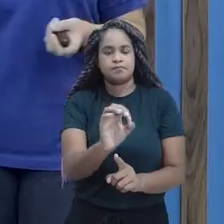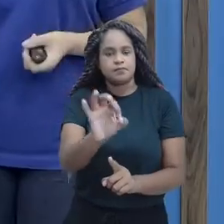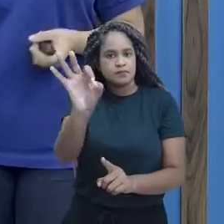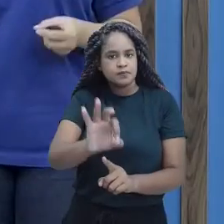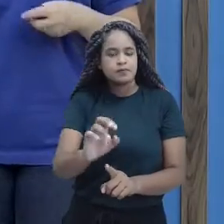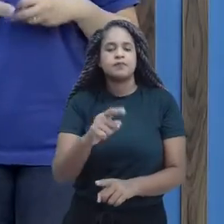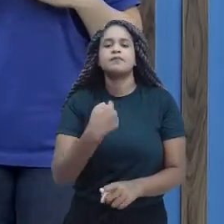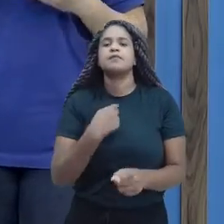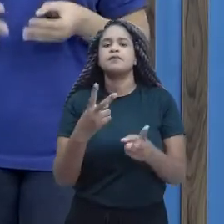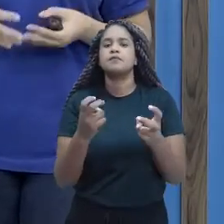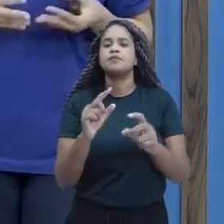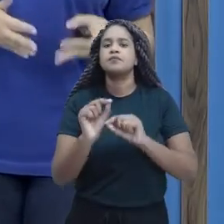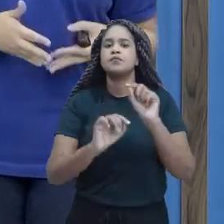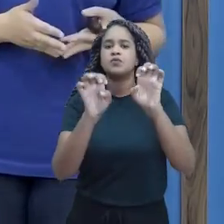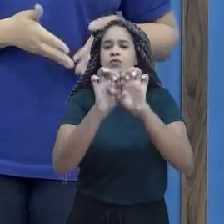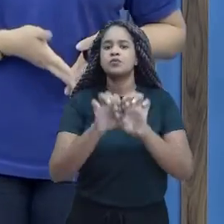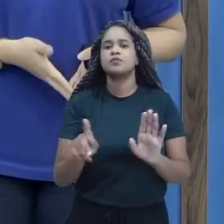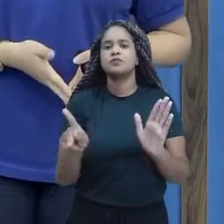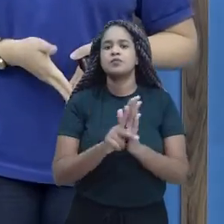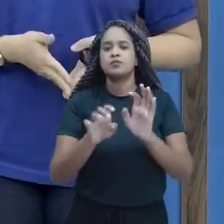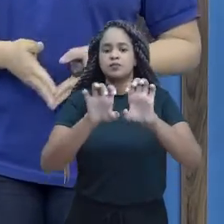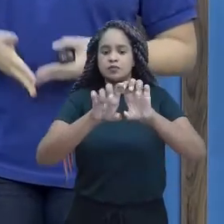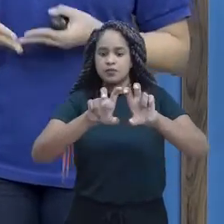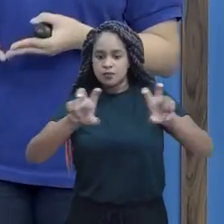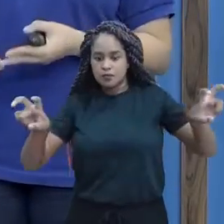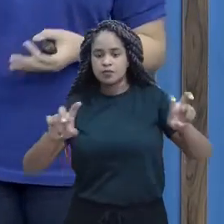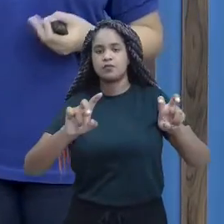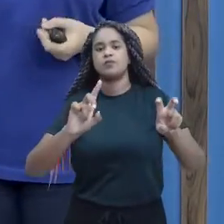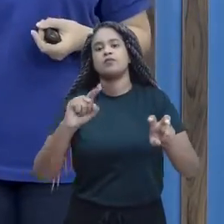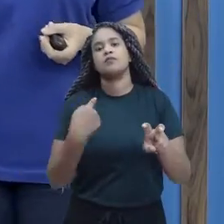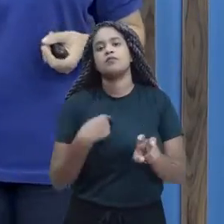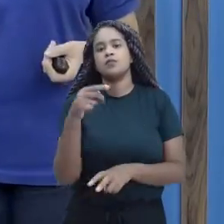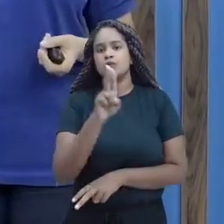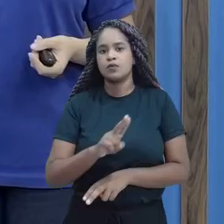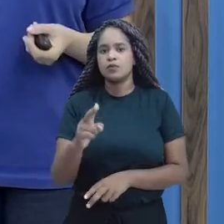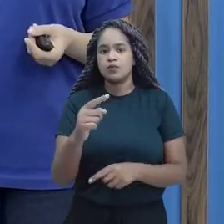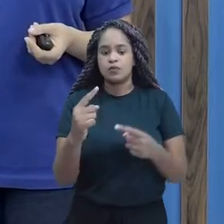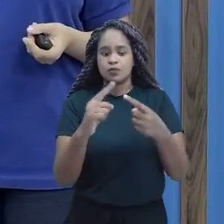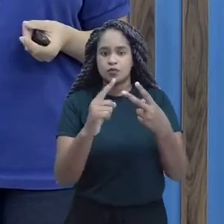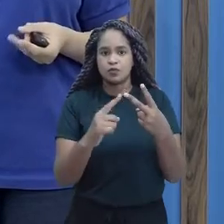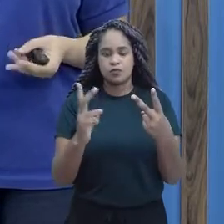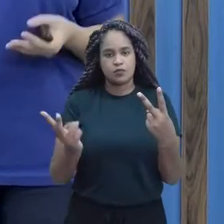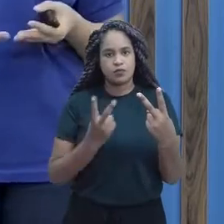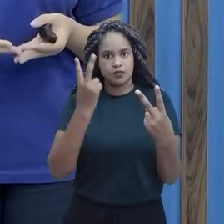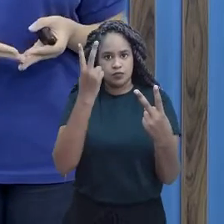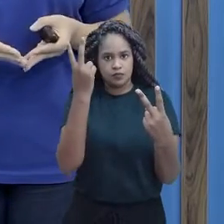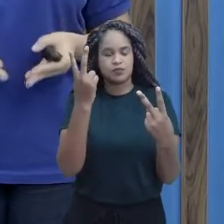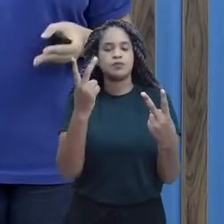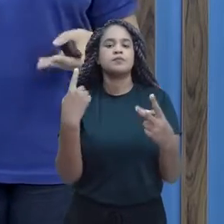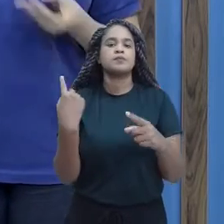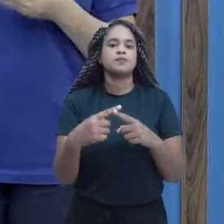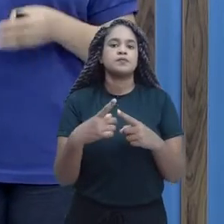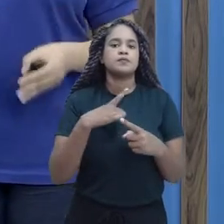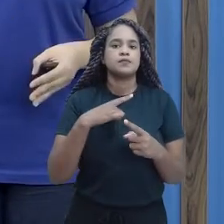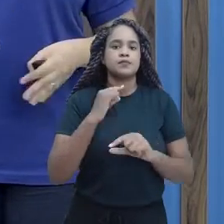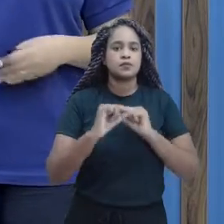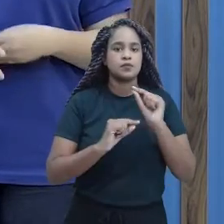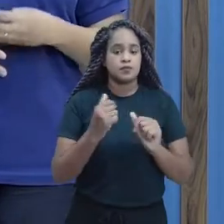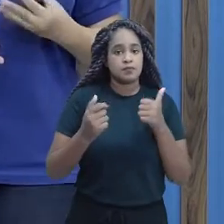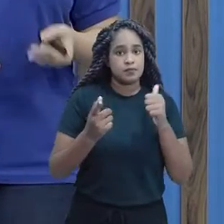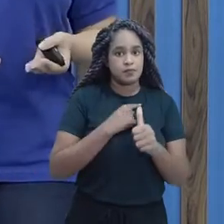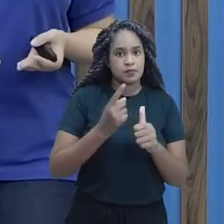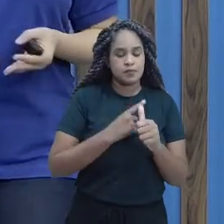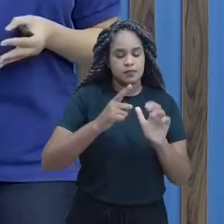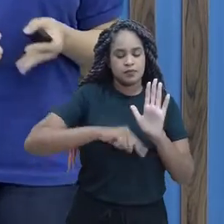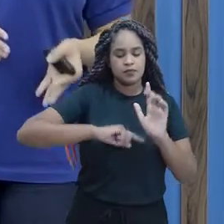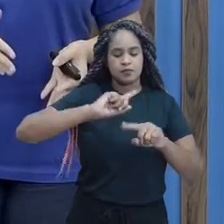gente acabou de ver a estrutura da fórmula para isso. Usamos para dois valores inicialmente, né, porque a gente teve um desconto e